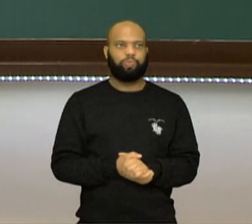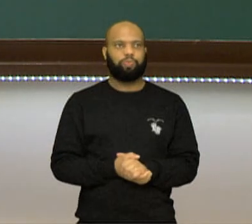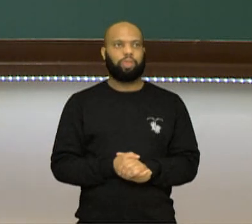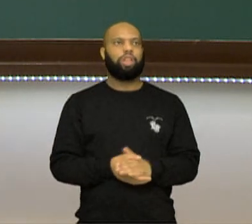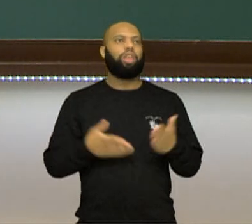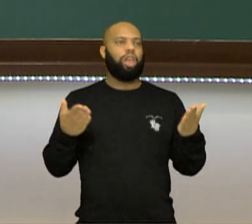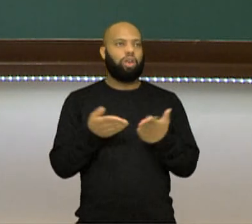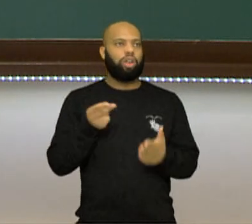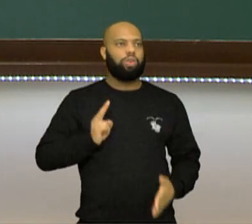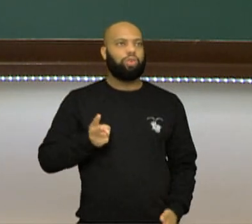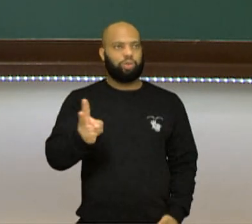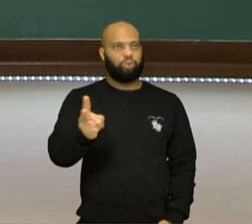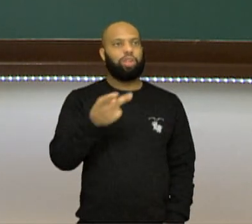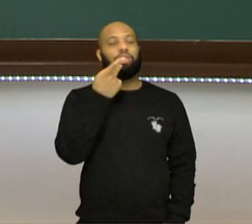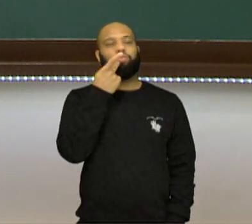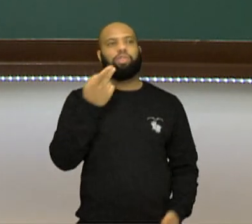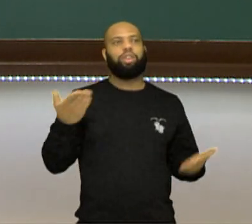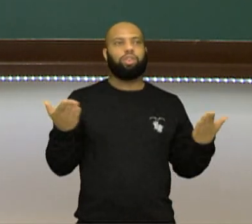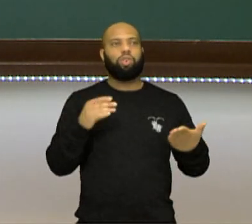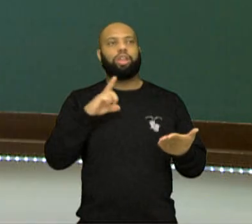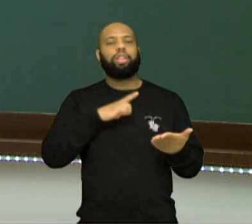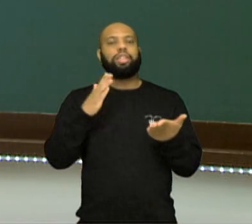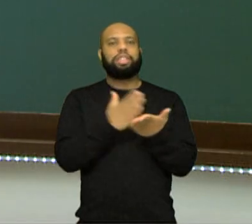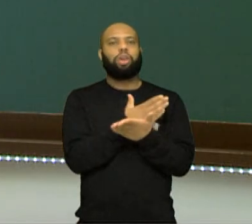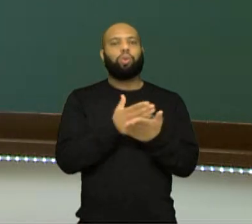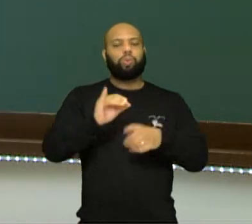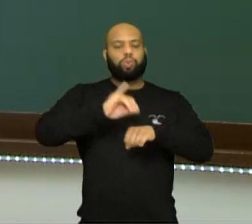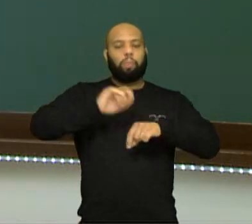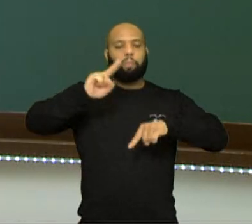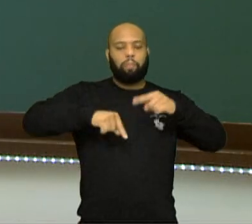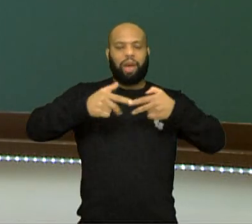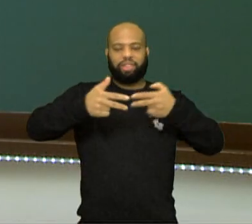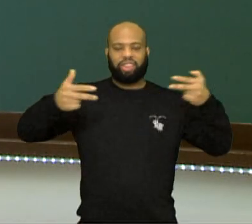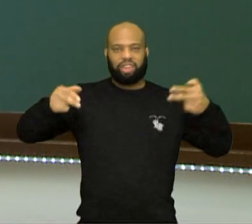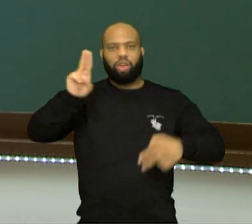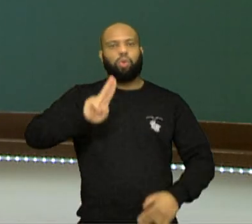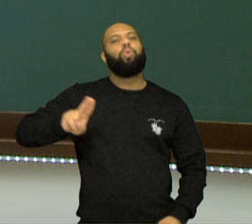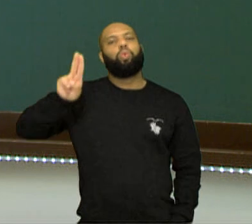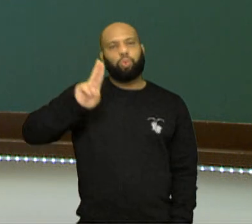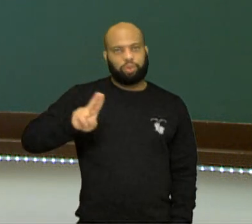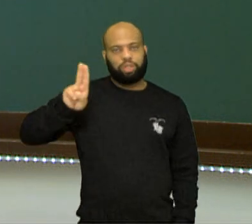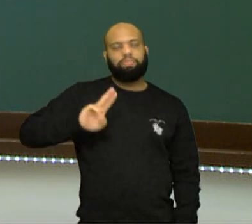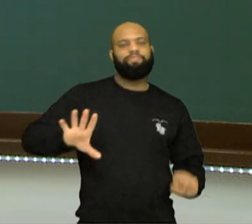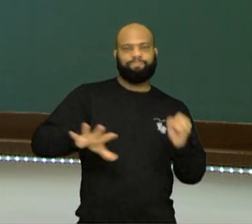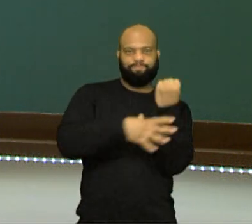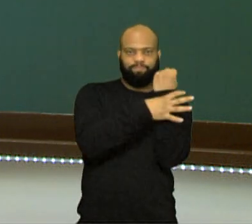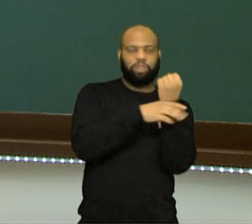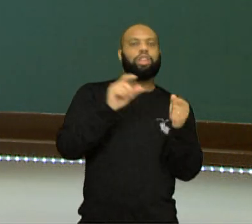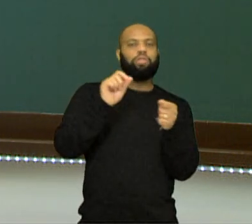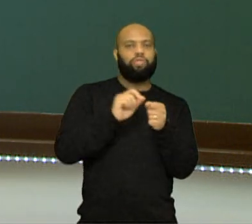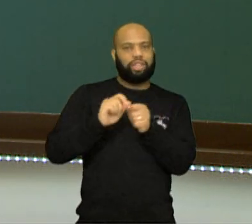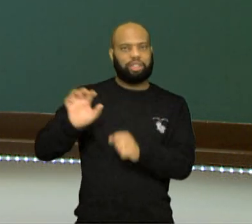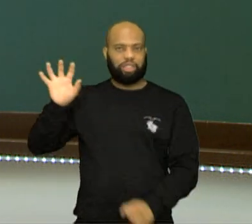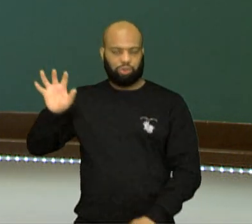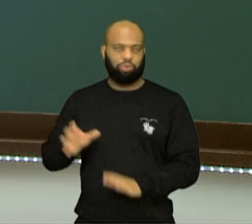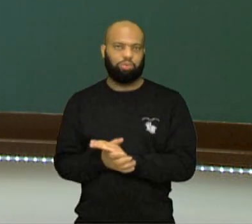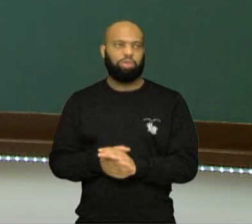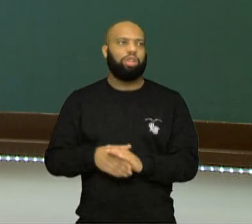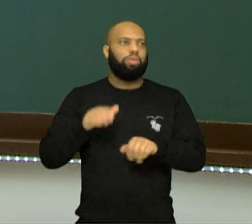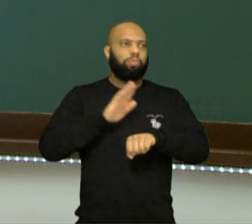gente continua, vamos falar então dos equipamentos envolvidos hoje, principalmente na